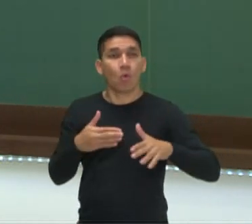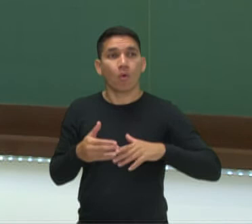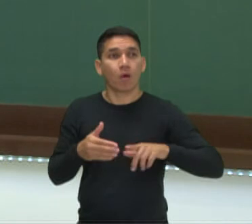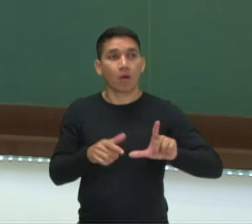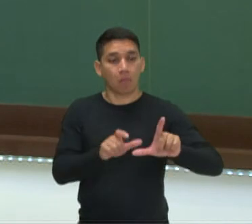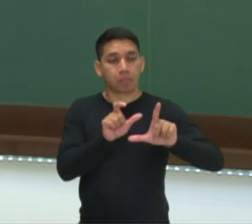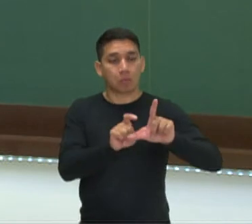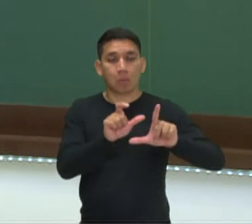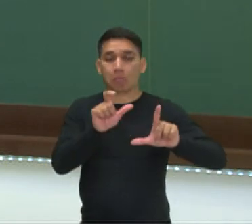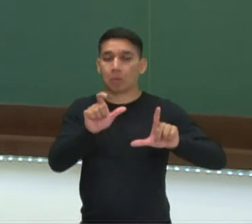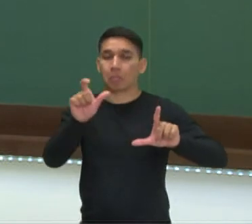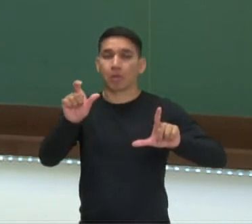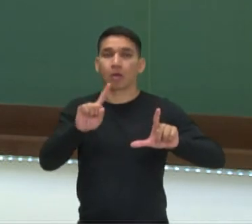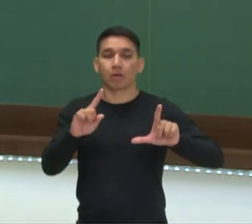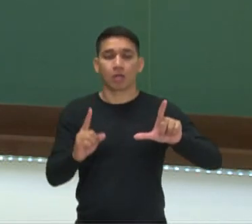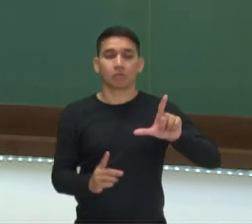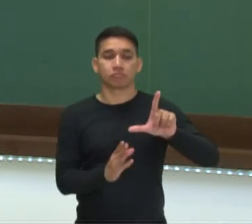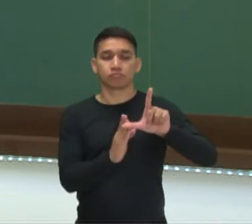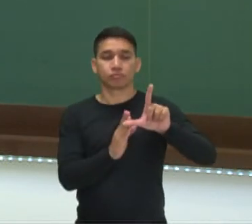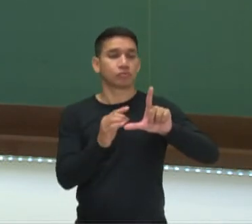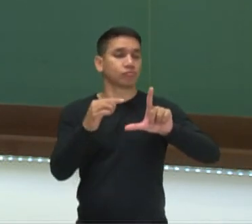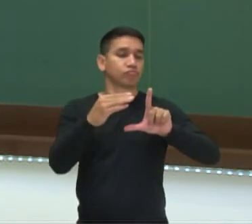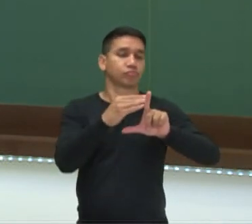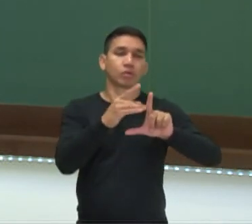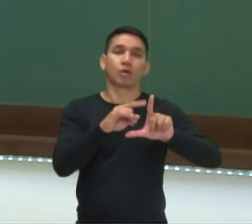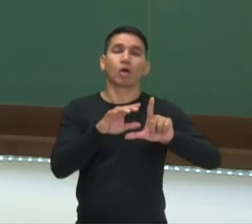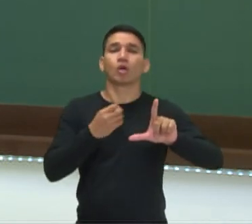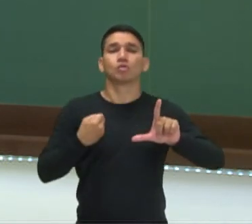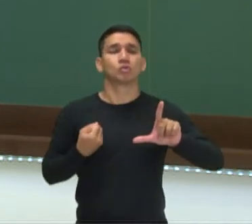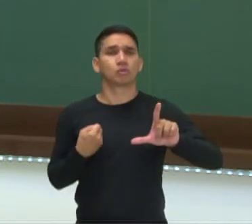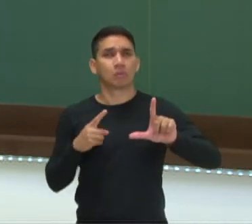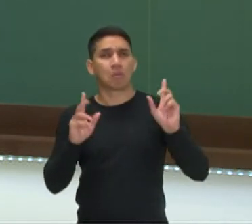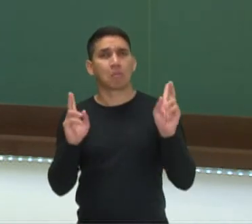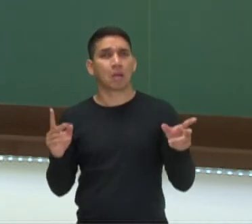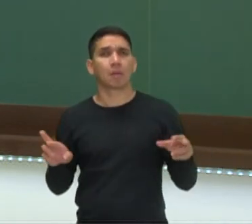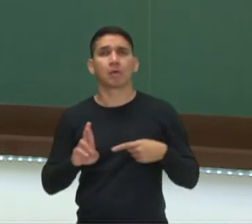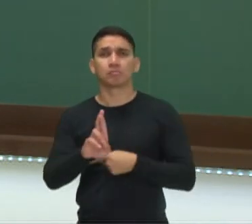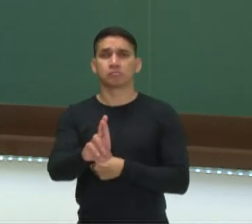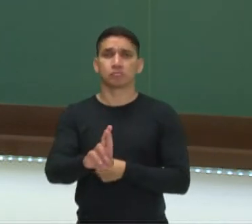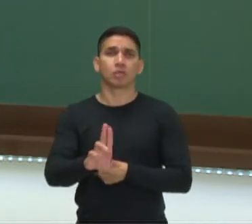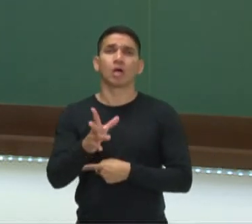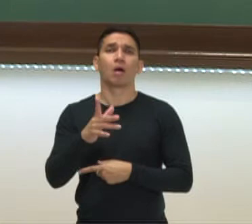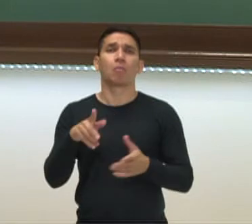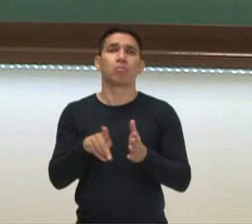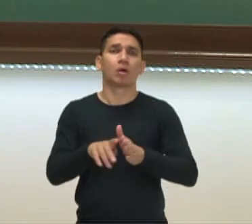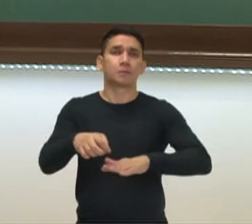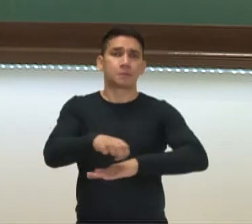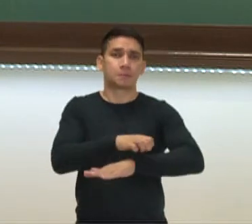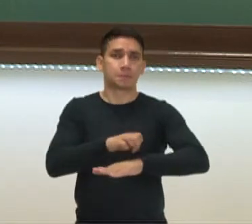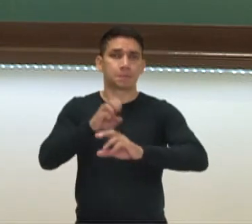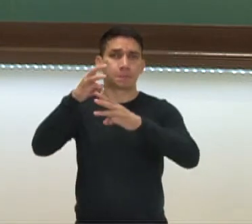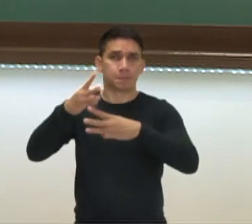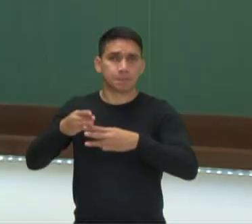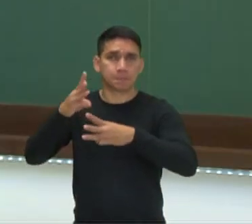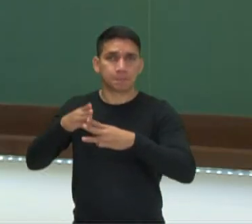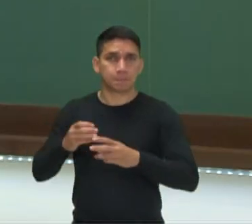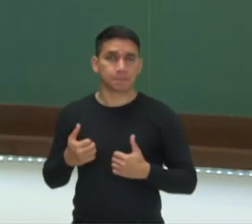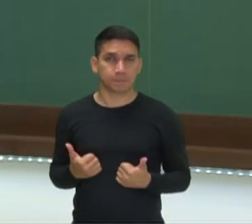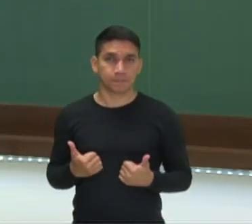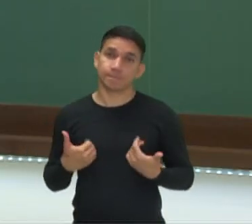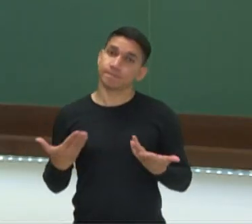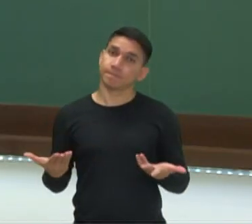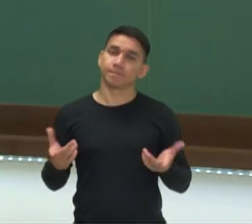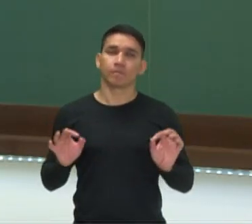coordenadas que você pegar aqui, dividir tensão por corrente, vai dar o mesmo valor que é a resistência elétrica desse condutor, ok?